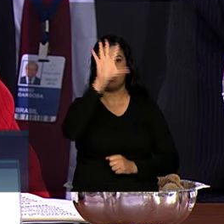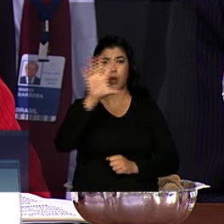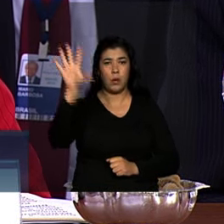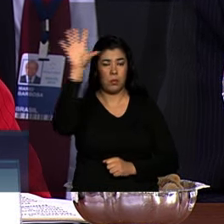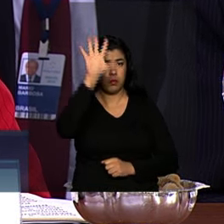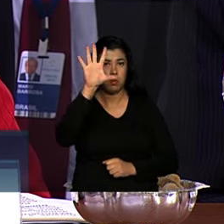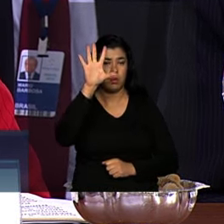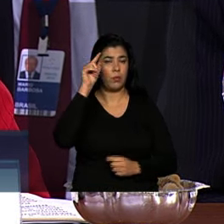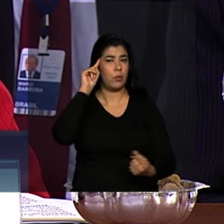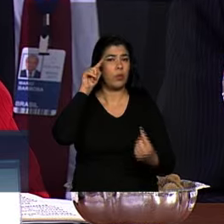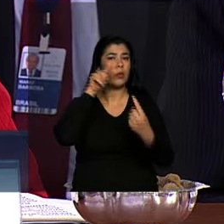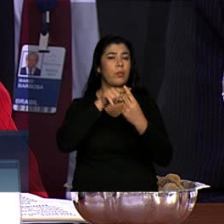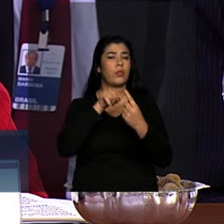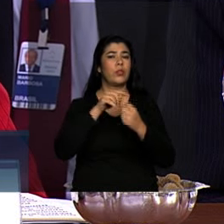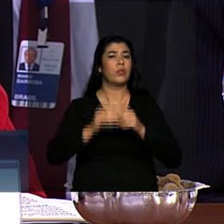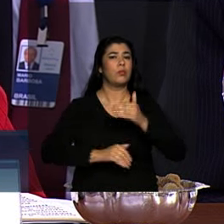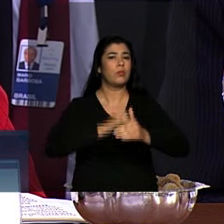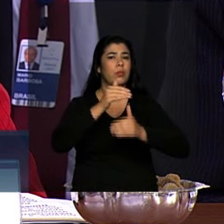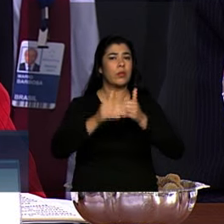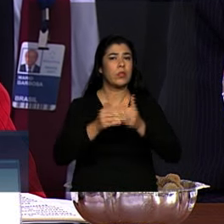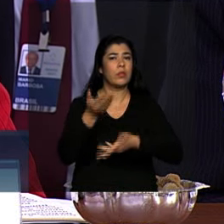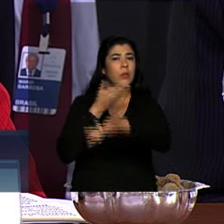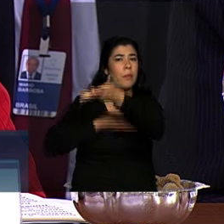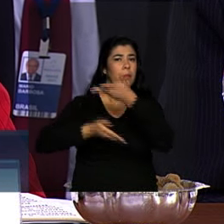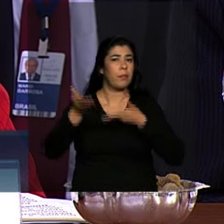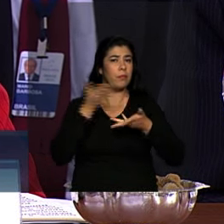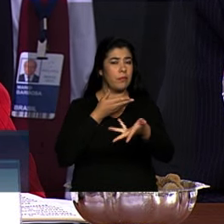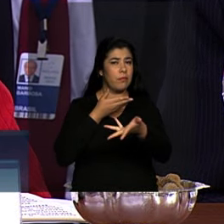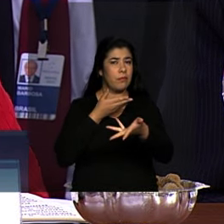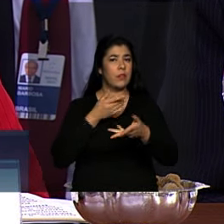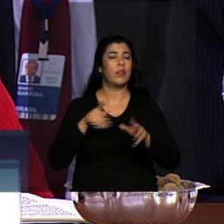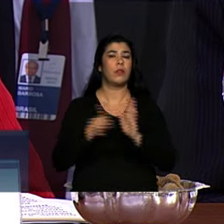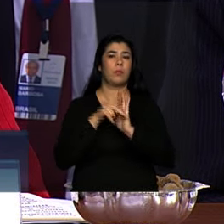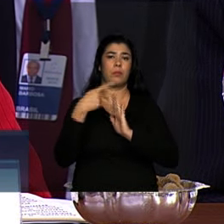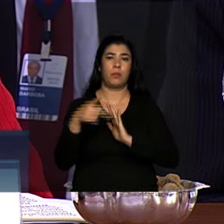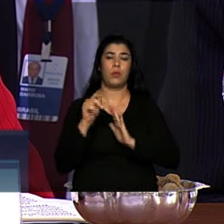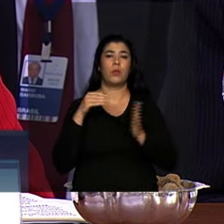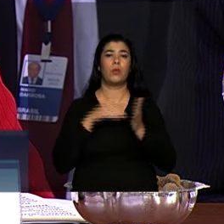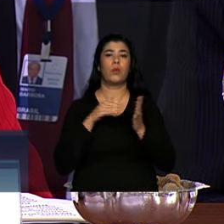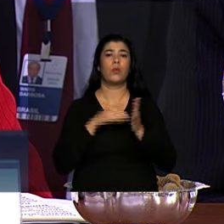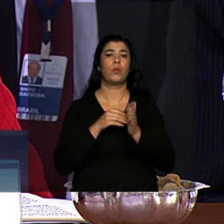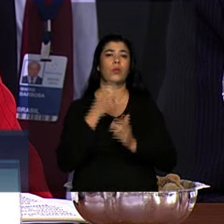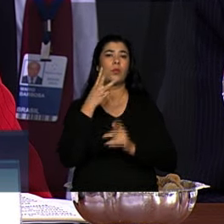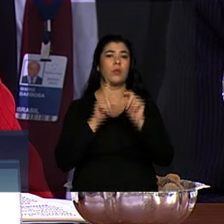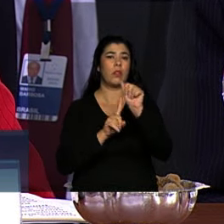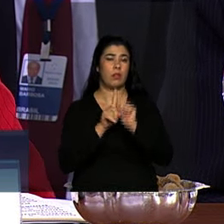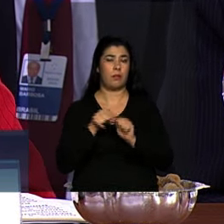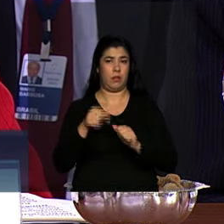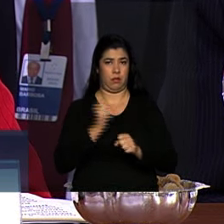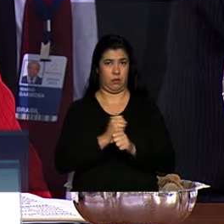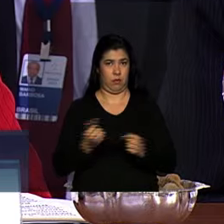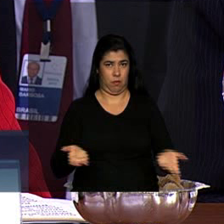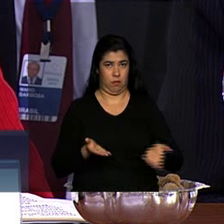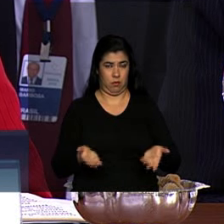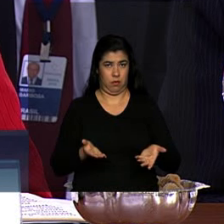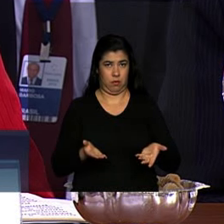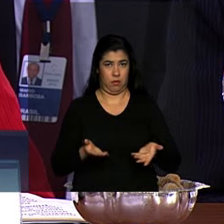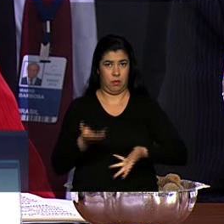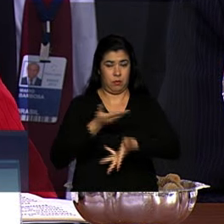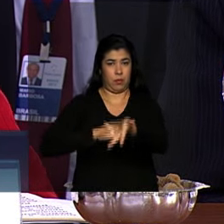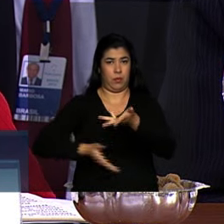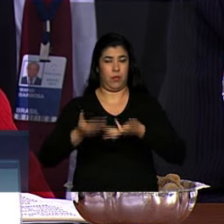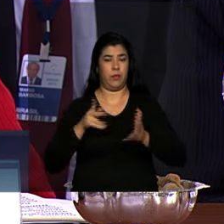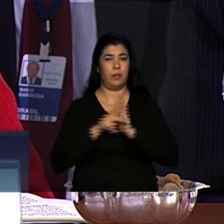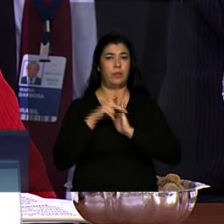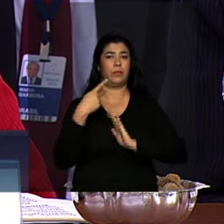o objetivo de proceder à troca de ofertas no último trimestre deste ano, na